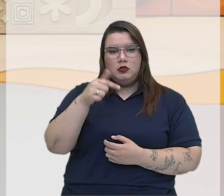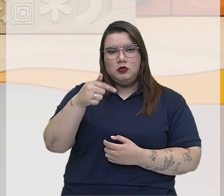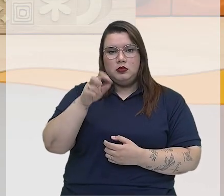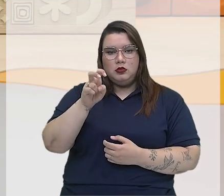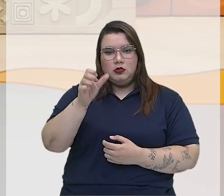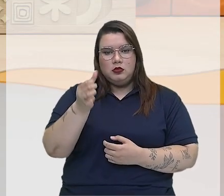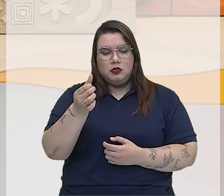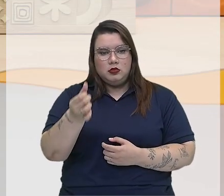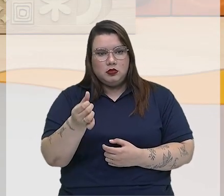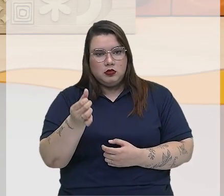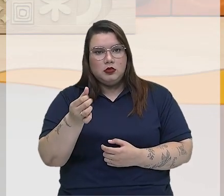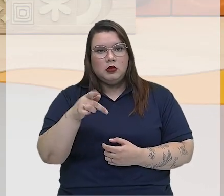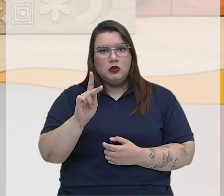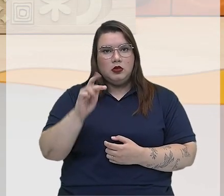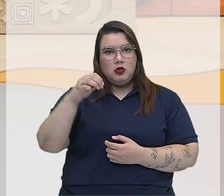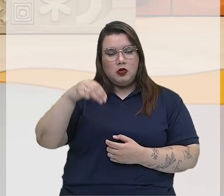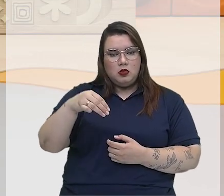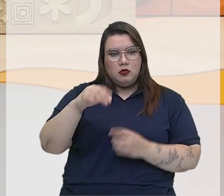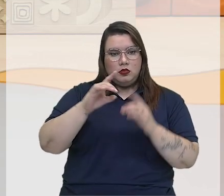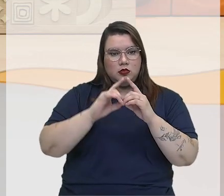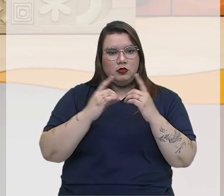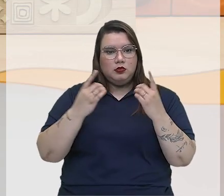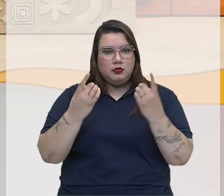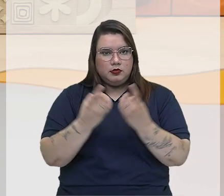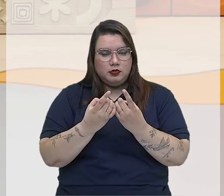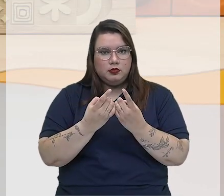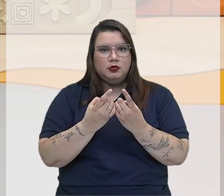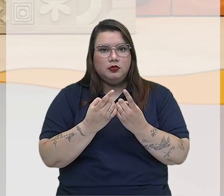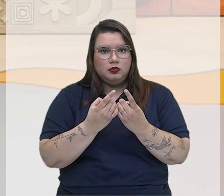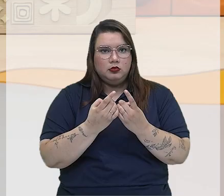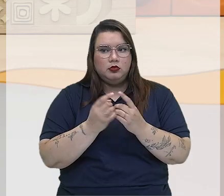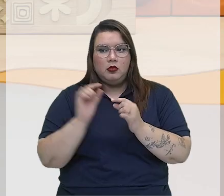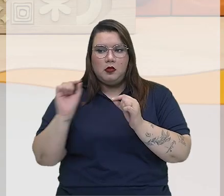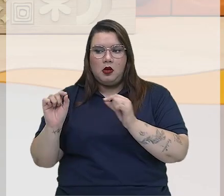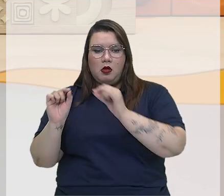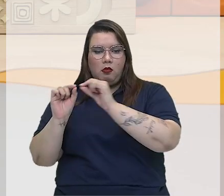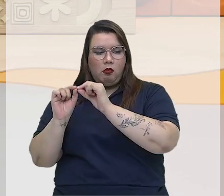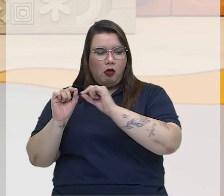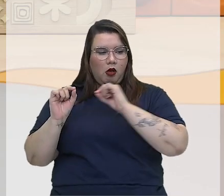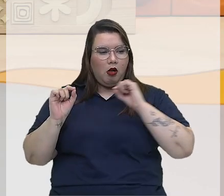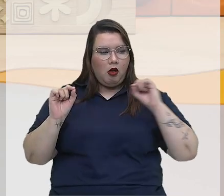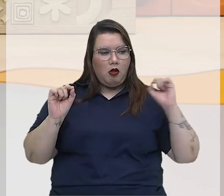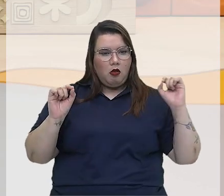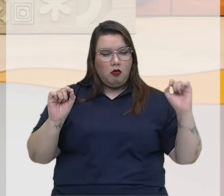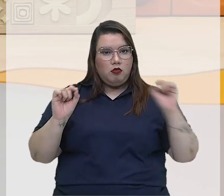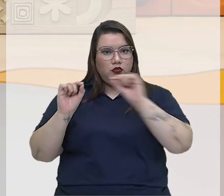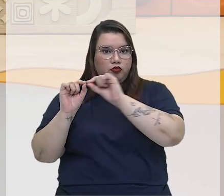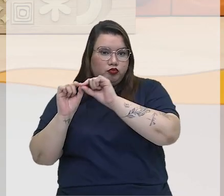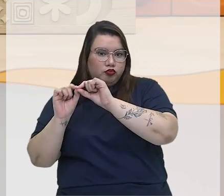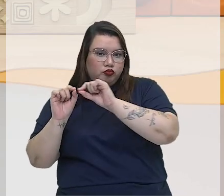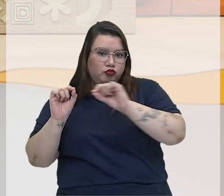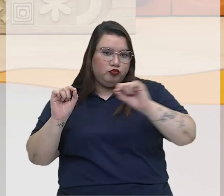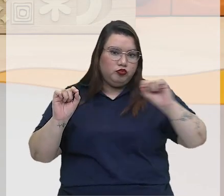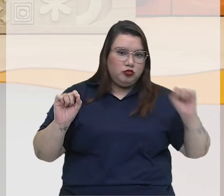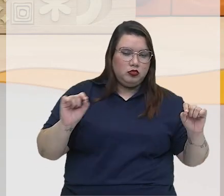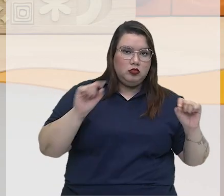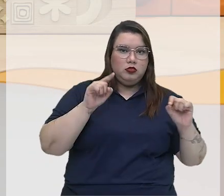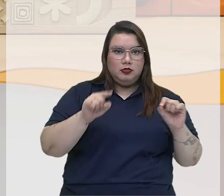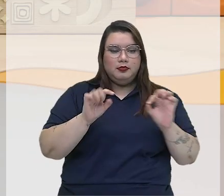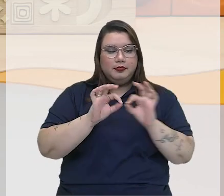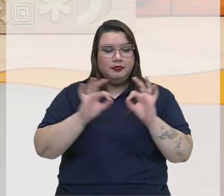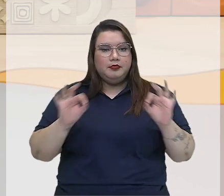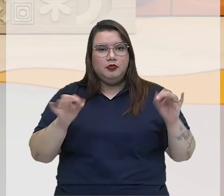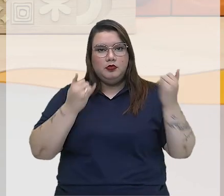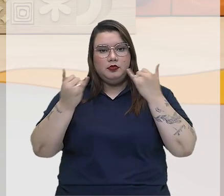12.756 quilômetros de diâmetro, né? Se a gente fosse medir de uma ponta à outra da Terra em uma linha reta, teria